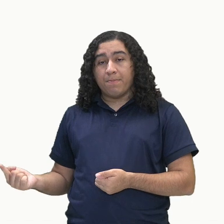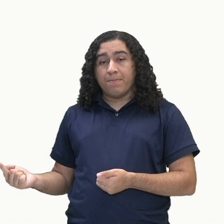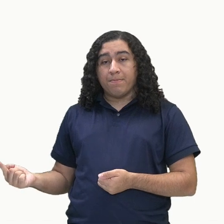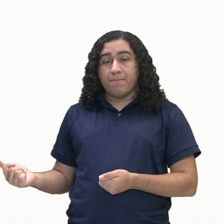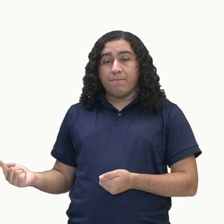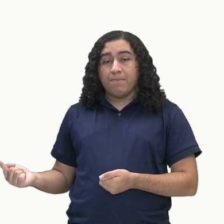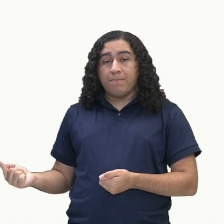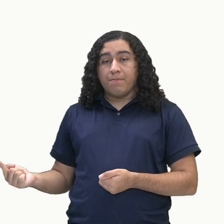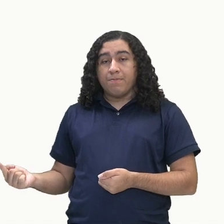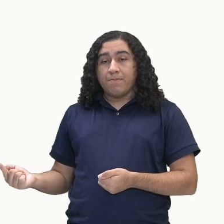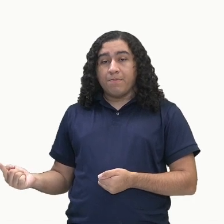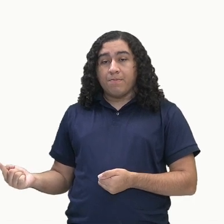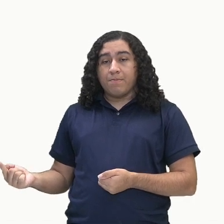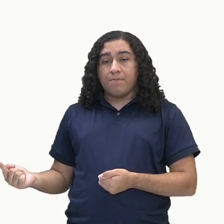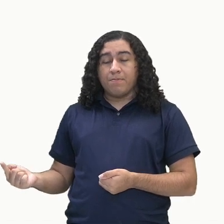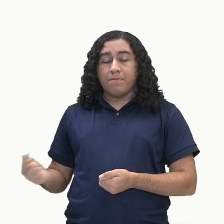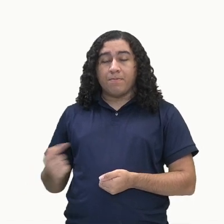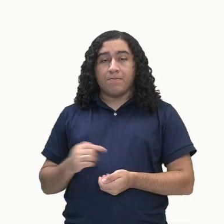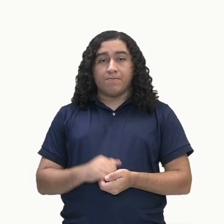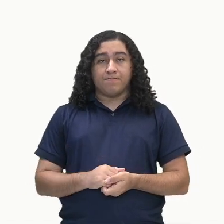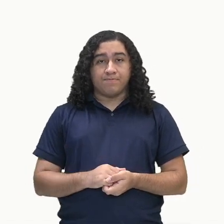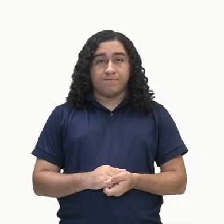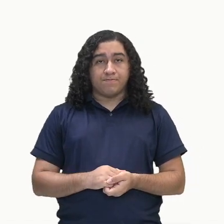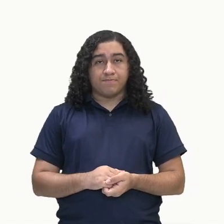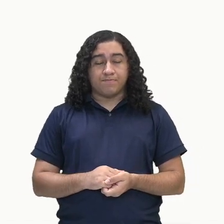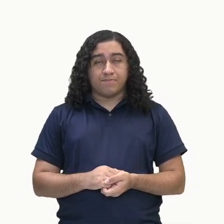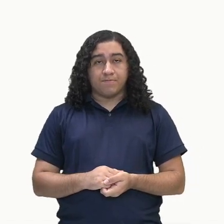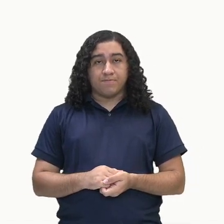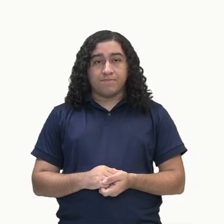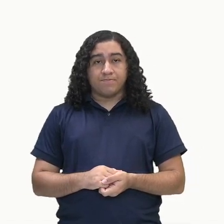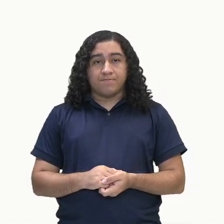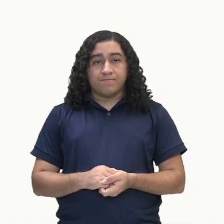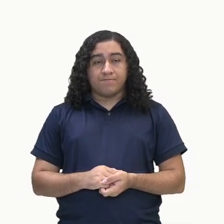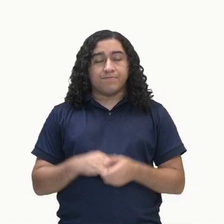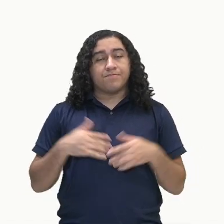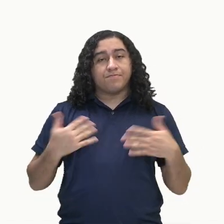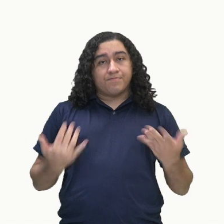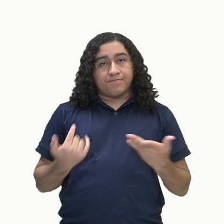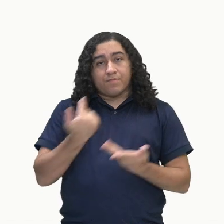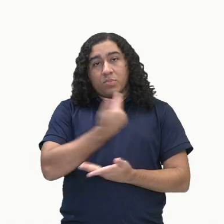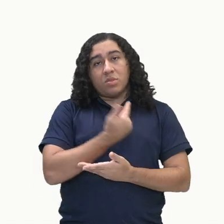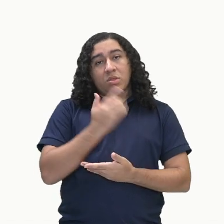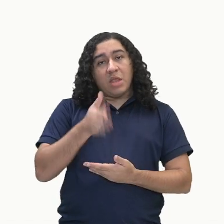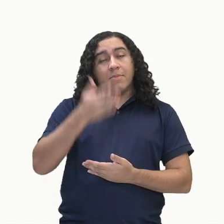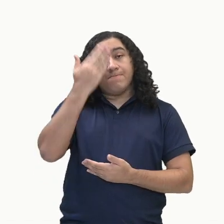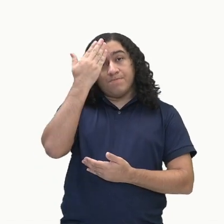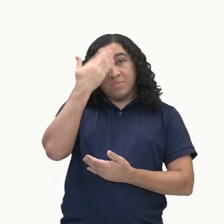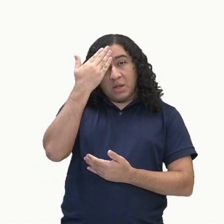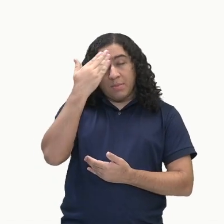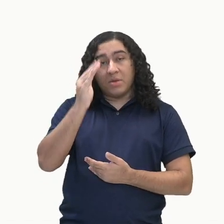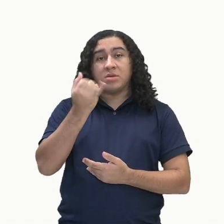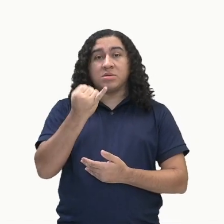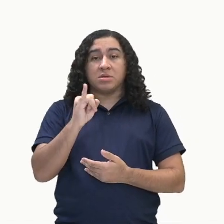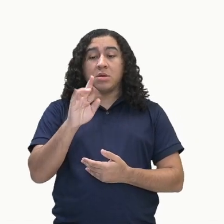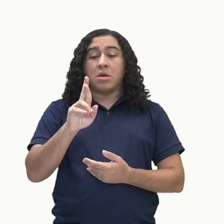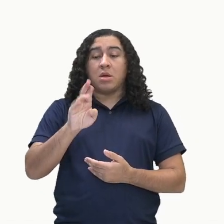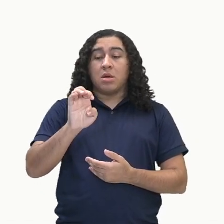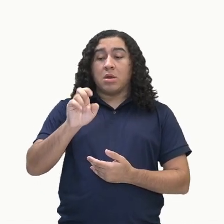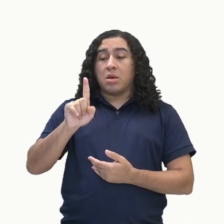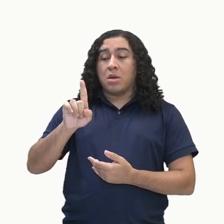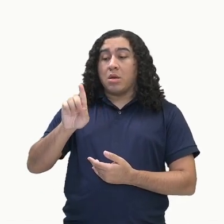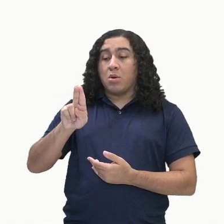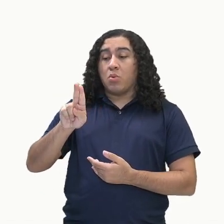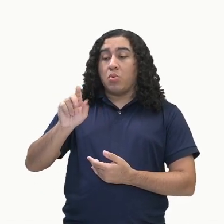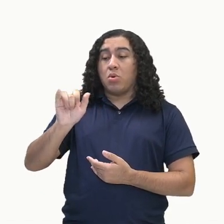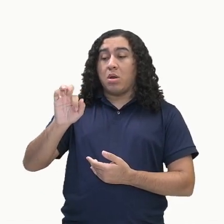é um polígono regular? Como acabamos de ver, polígonos regulares possuem